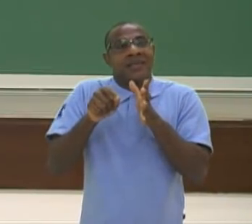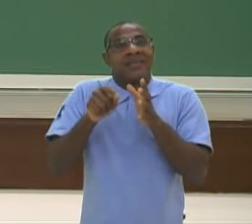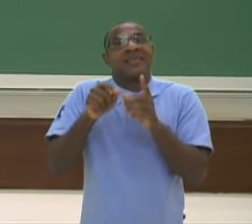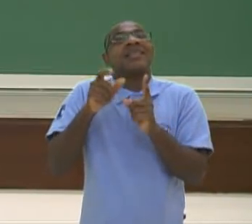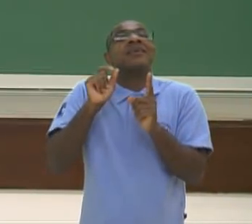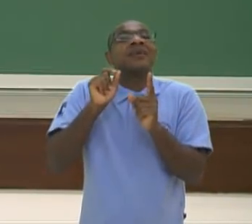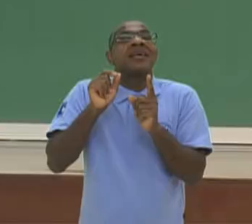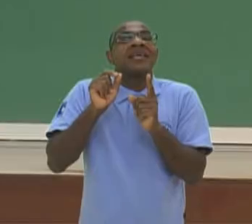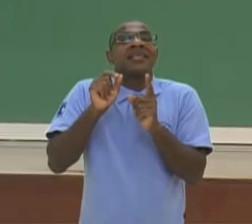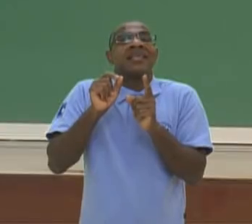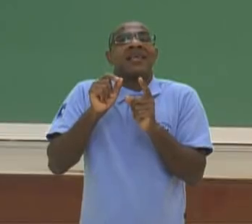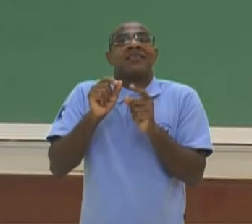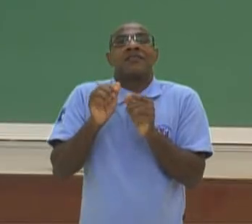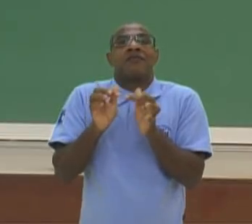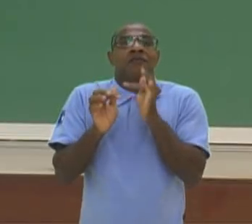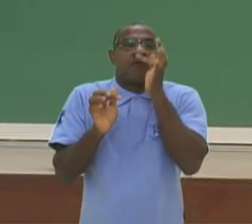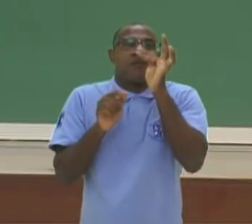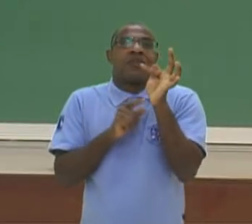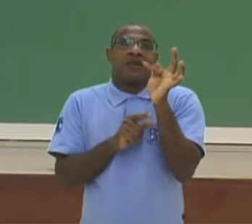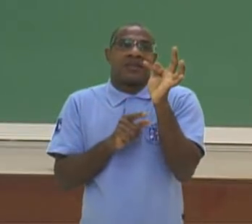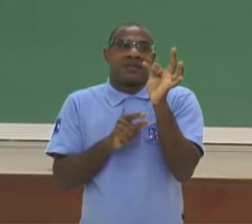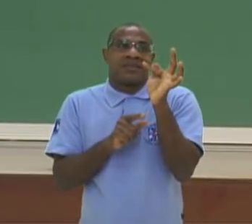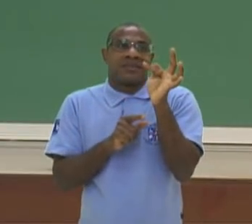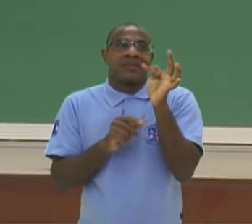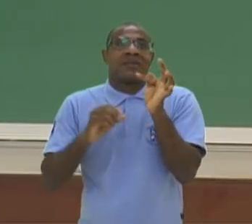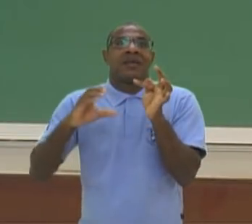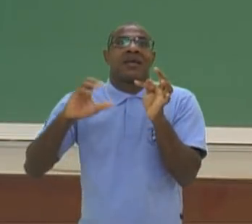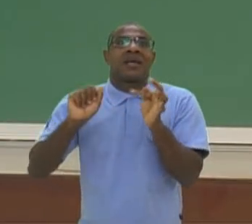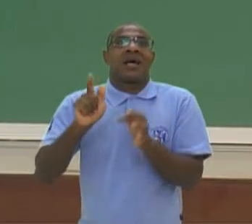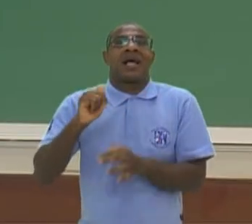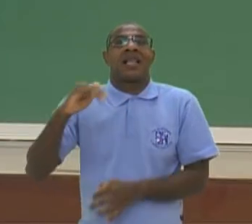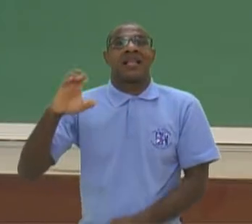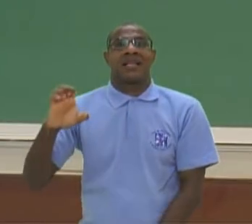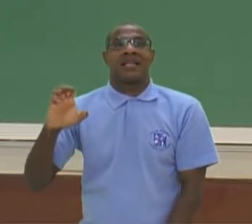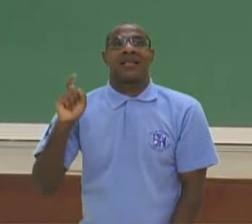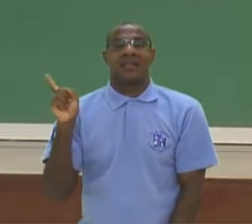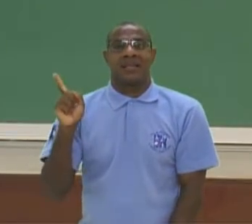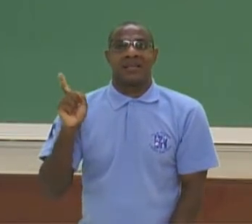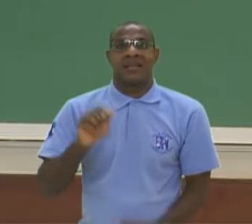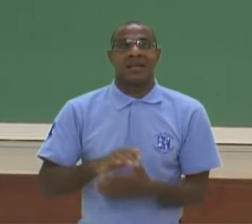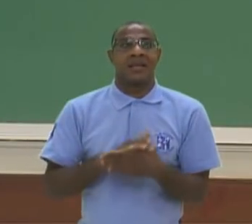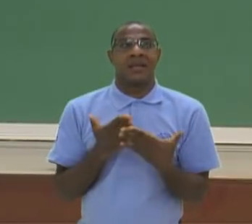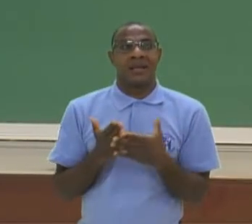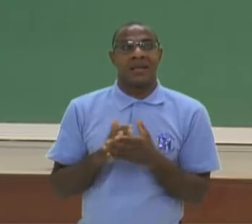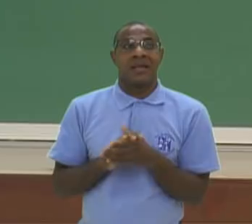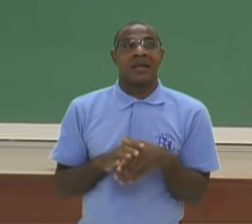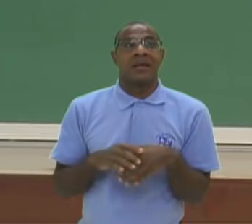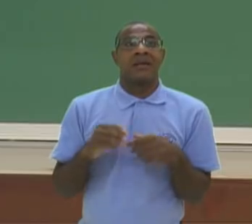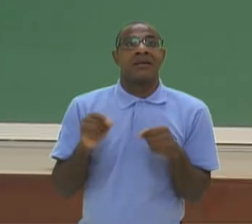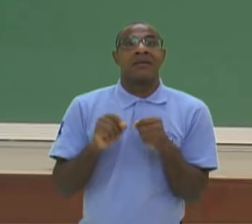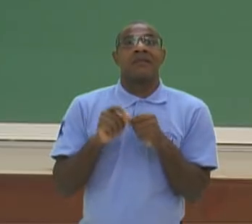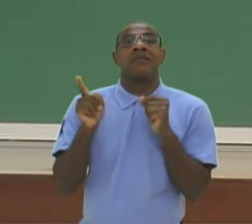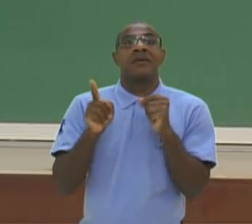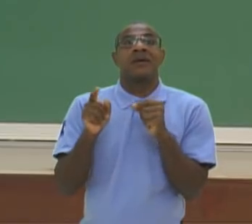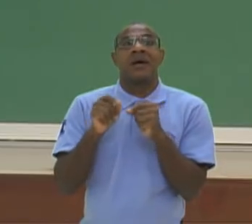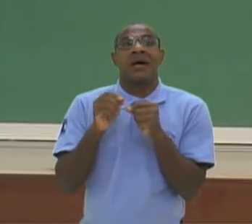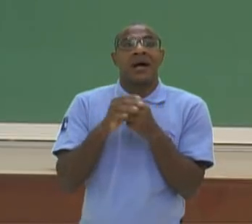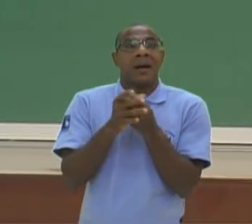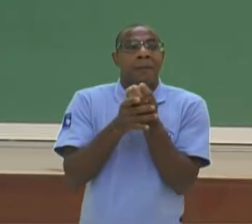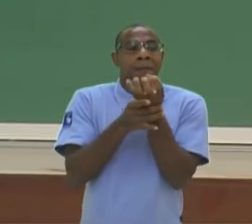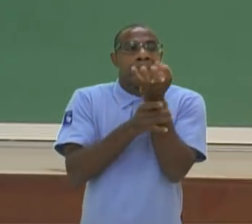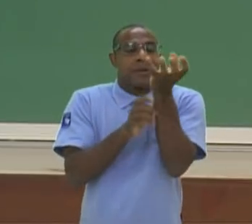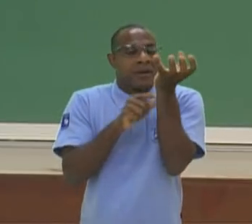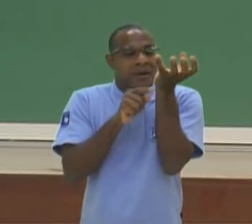gente vai estudar se chama cálice. Eu falei para você que o cálice é a partezinha de baixo da